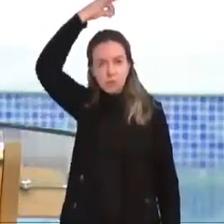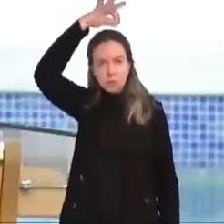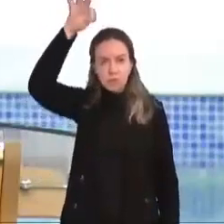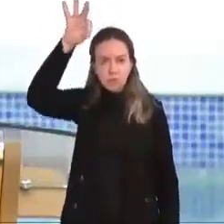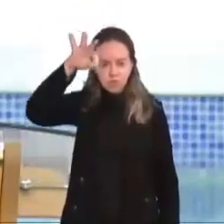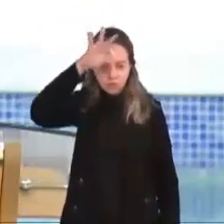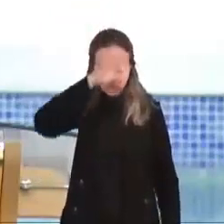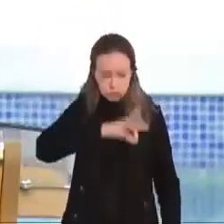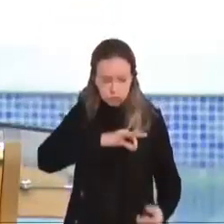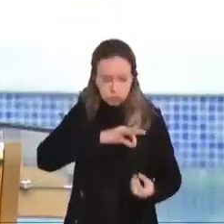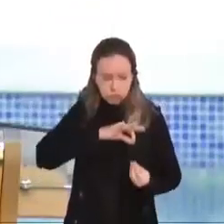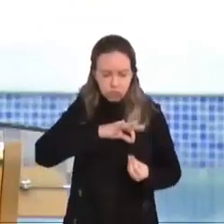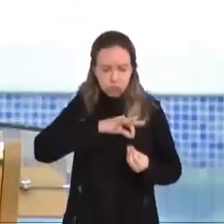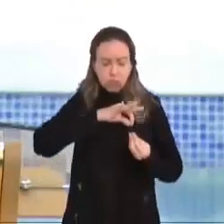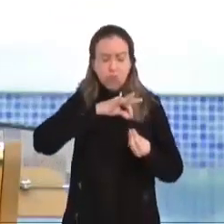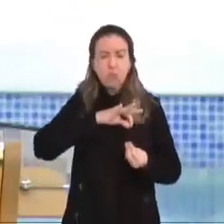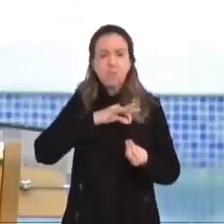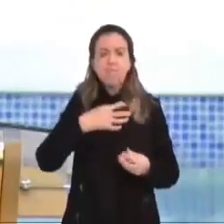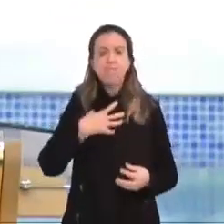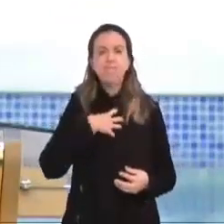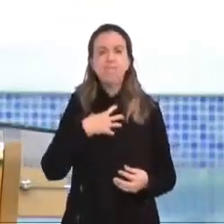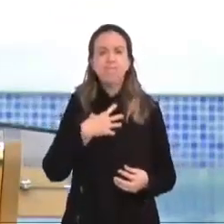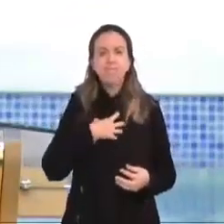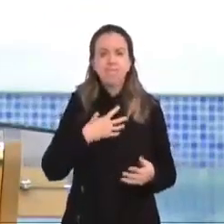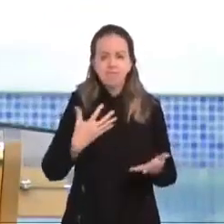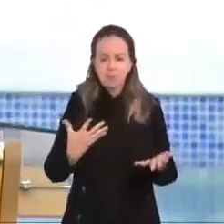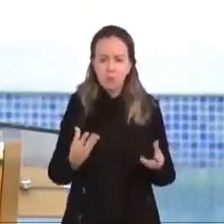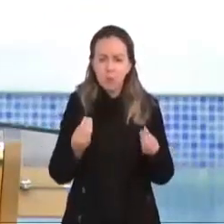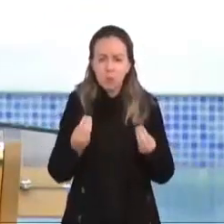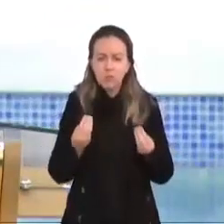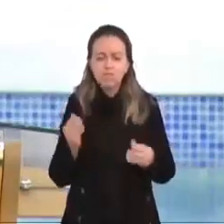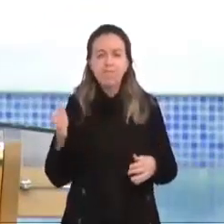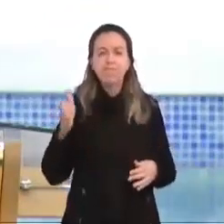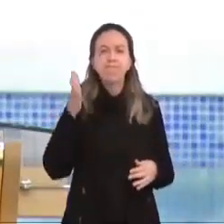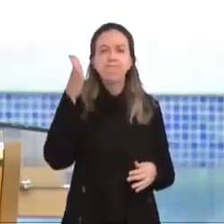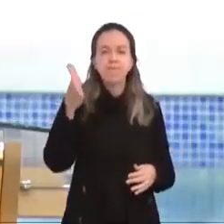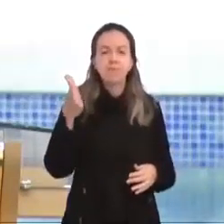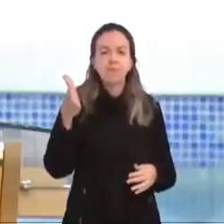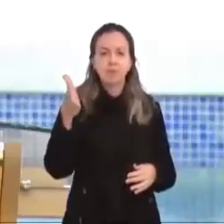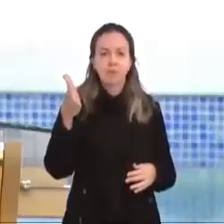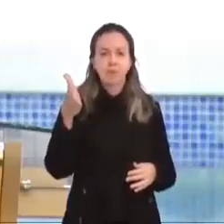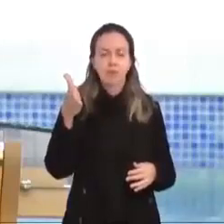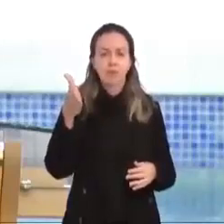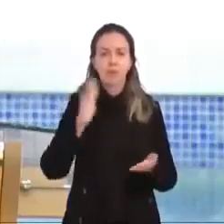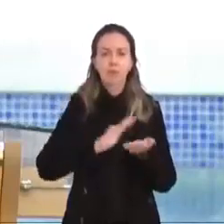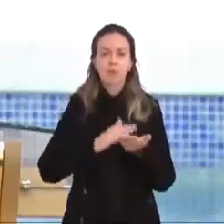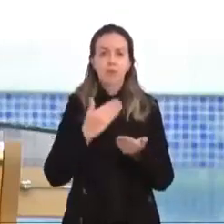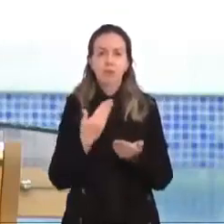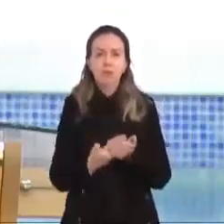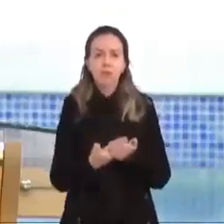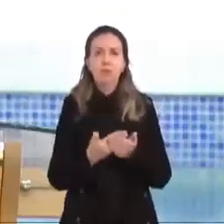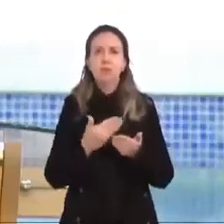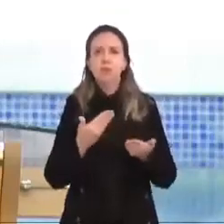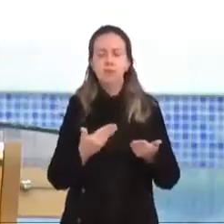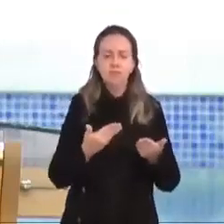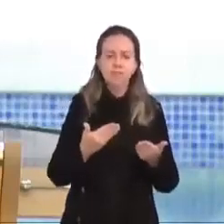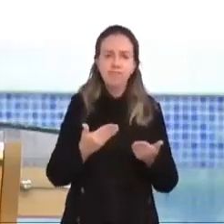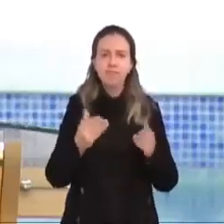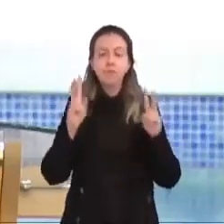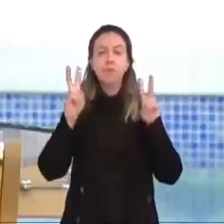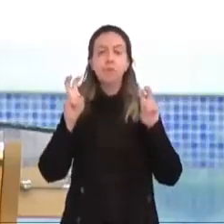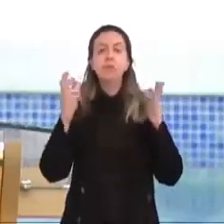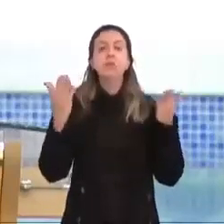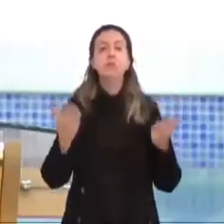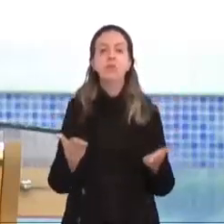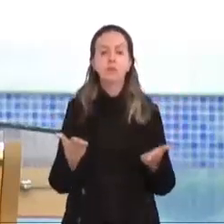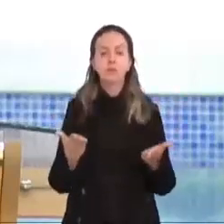atuais, é preciso trilharmos pelo caminho correto da interpretação deste texto. E o primeiro passo